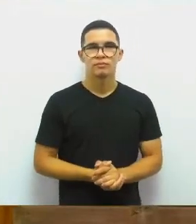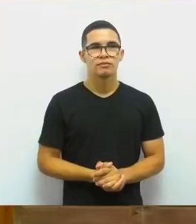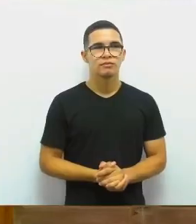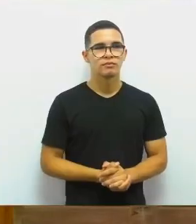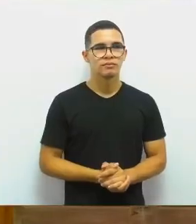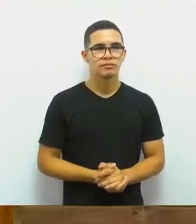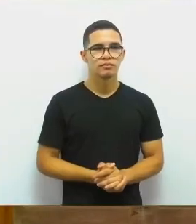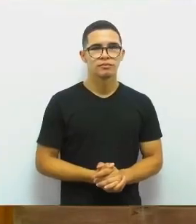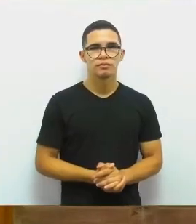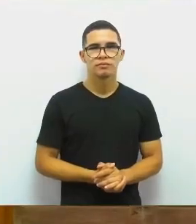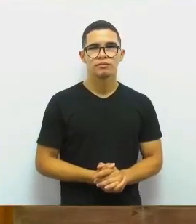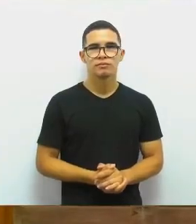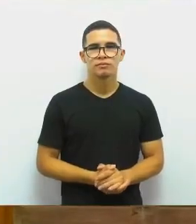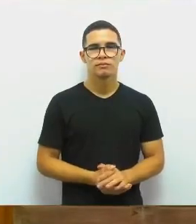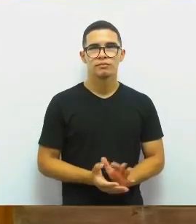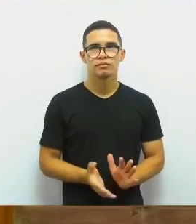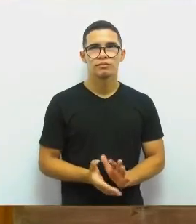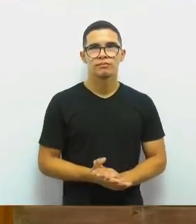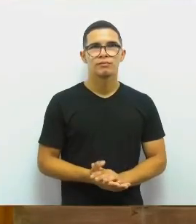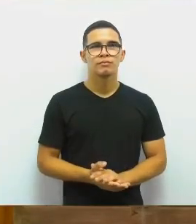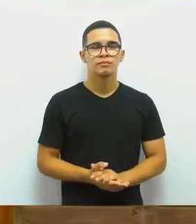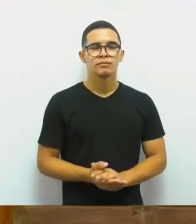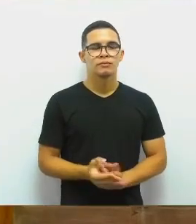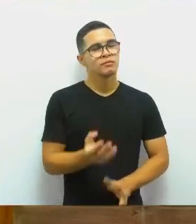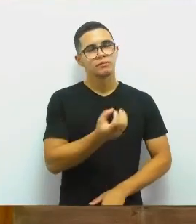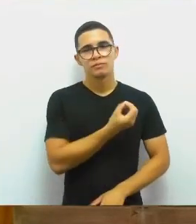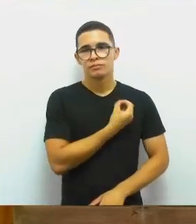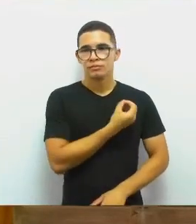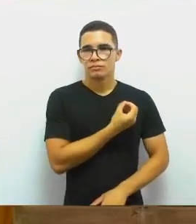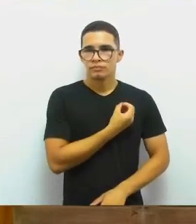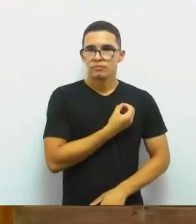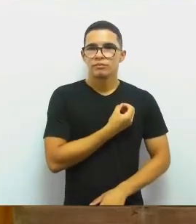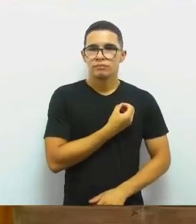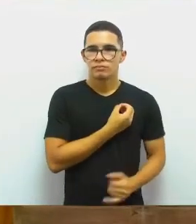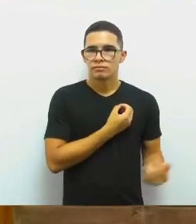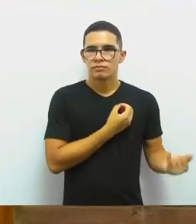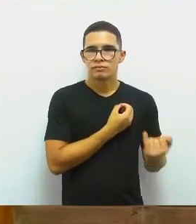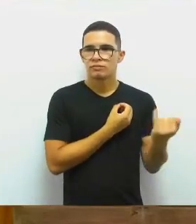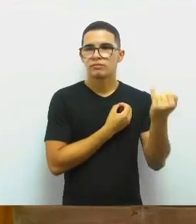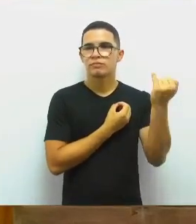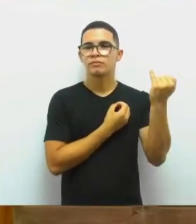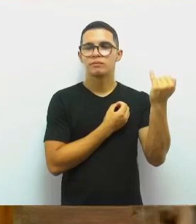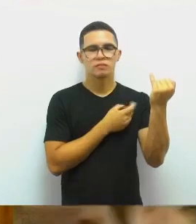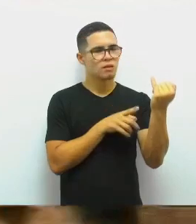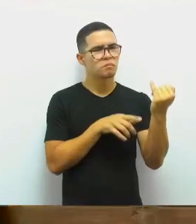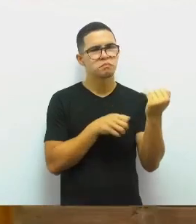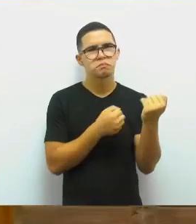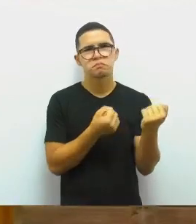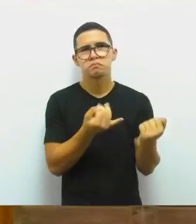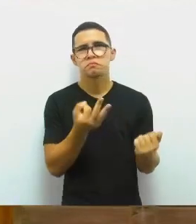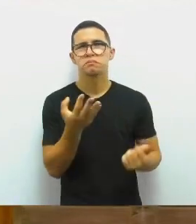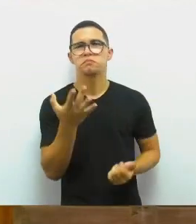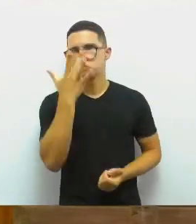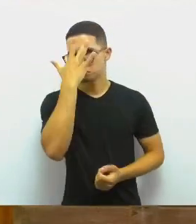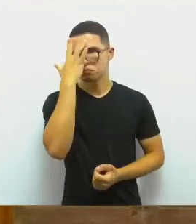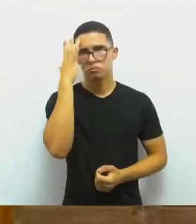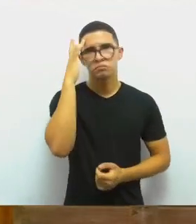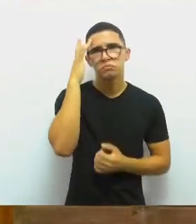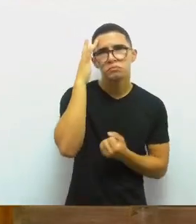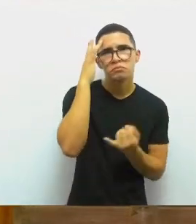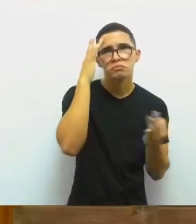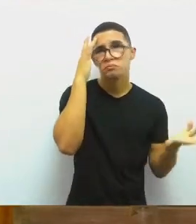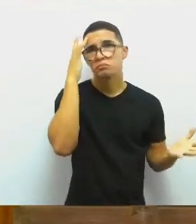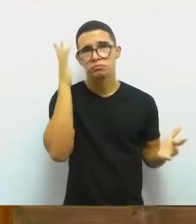É, números são importantes, sim. Né? Quantas pessoas foram atendidas, comparar um ano